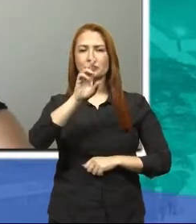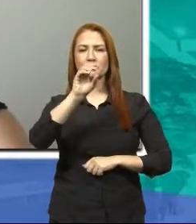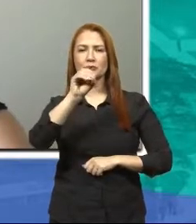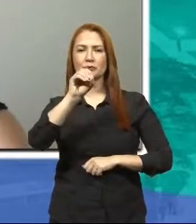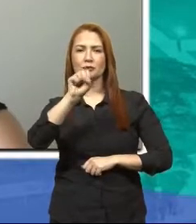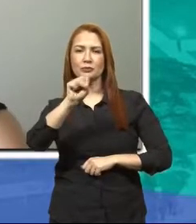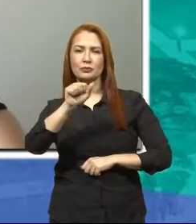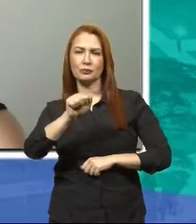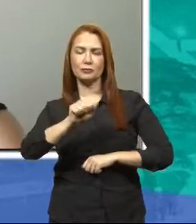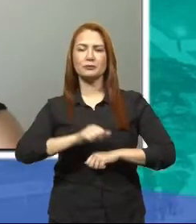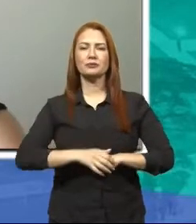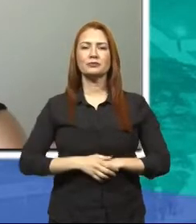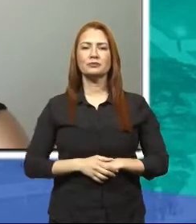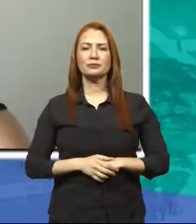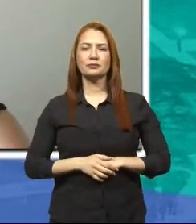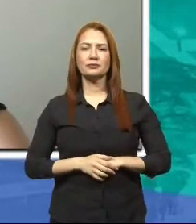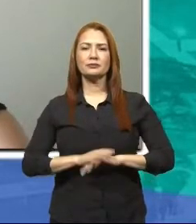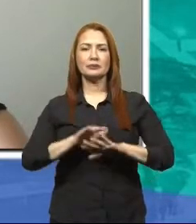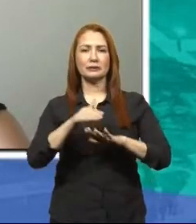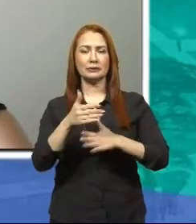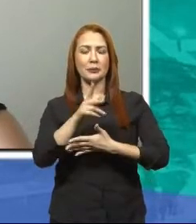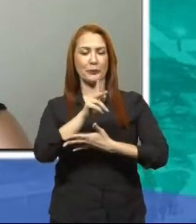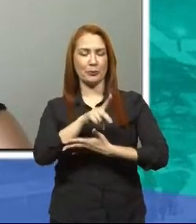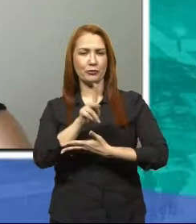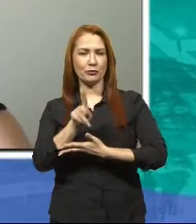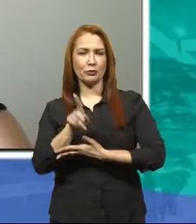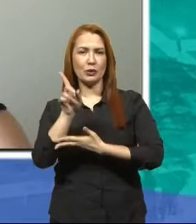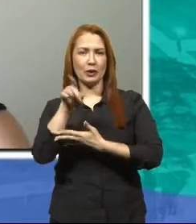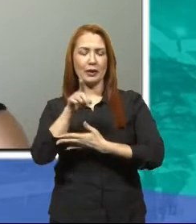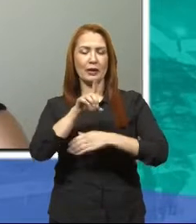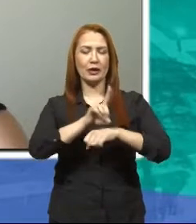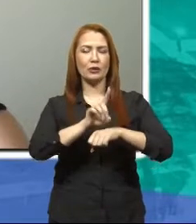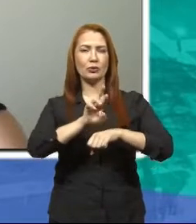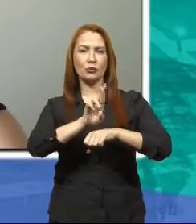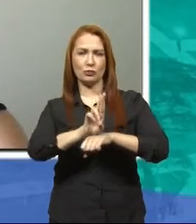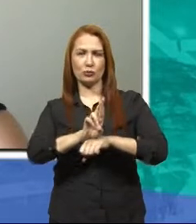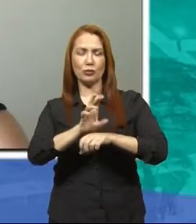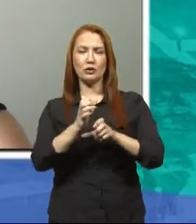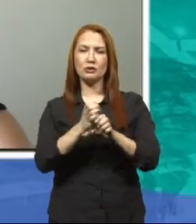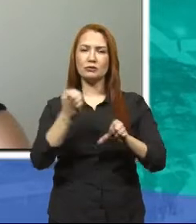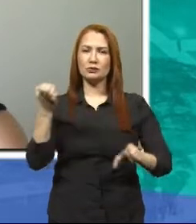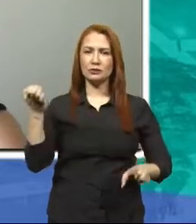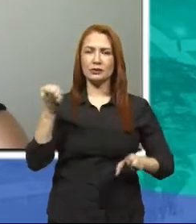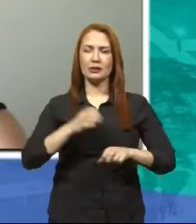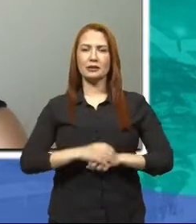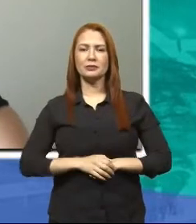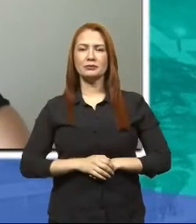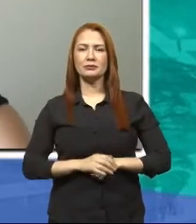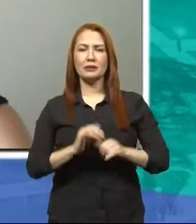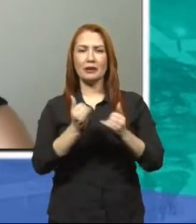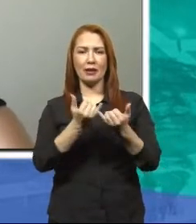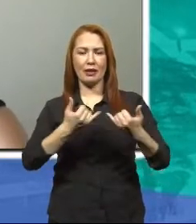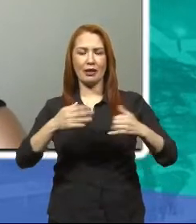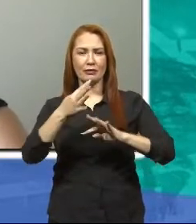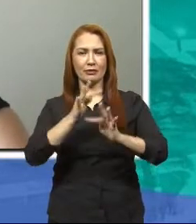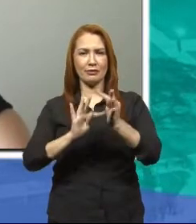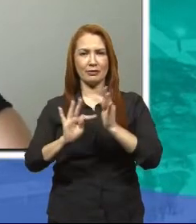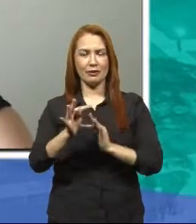Vicari. A professora Rosa é doutora em Engenharia Eletrotécnica